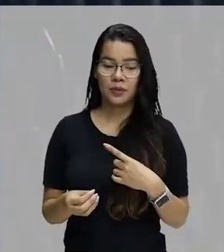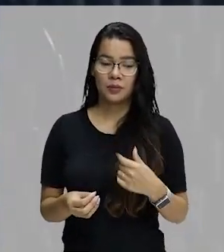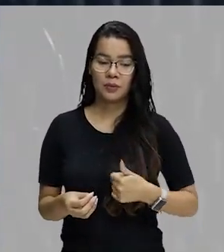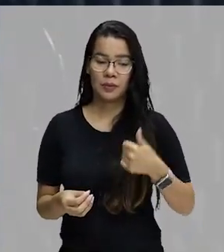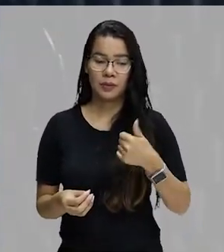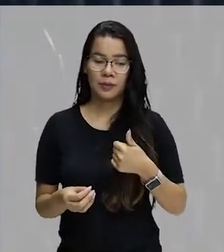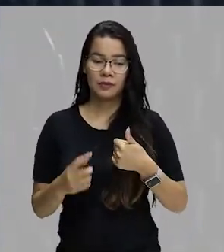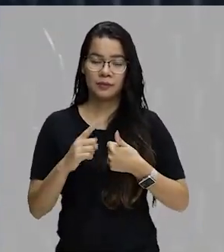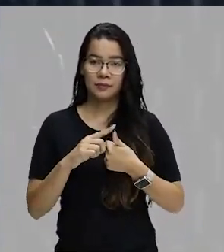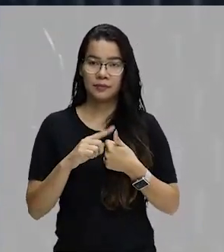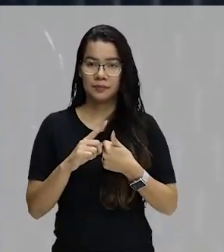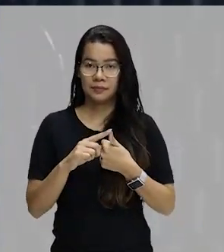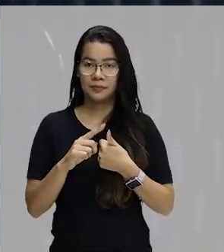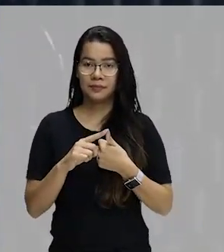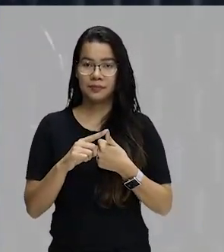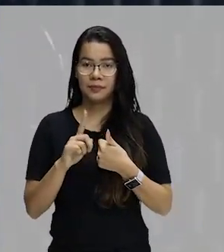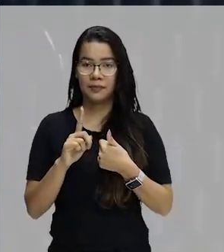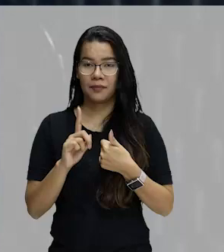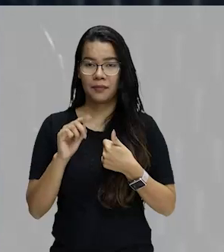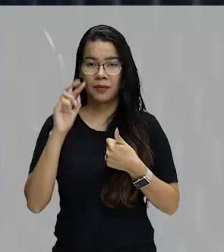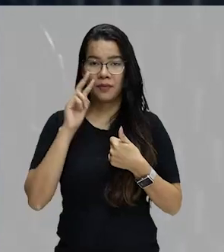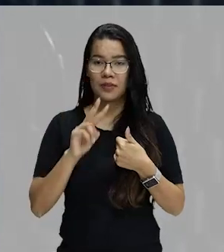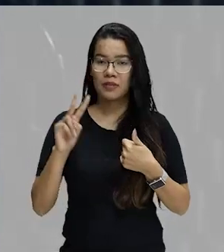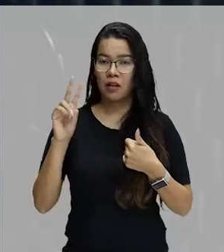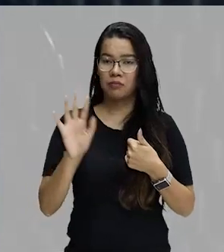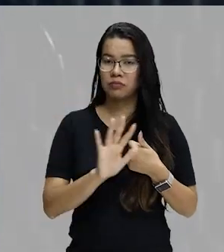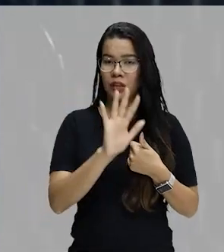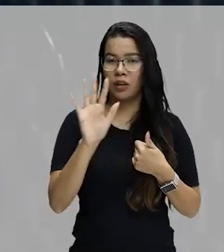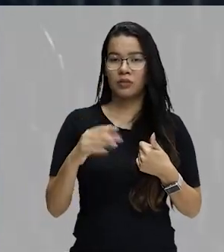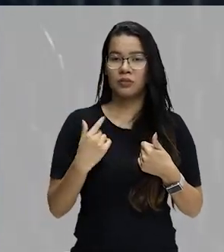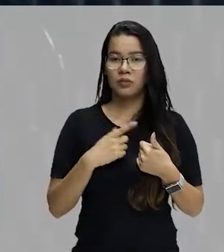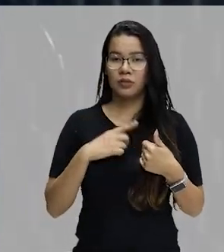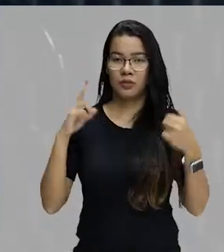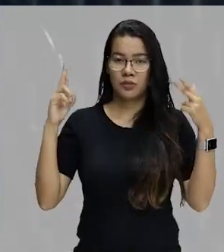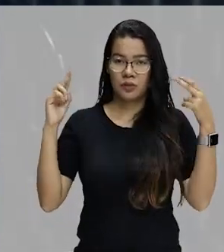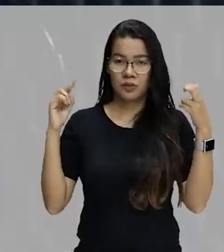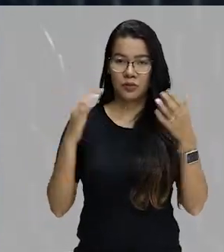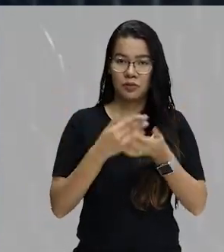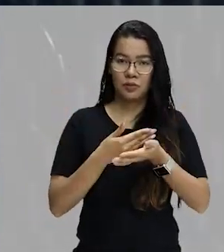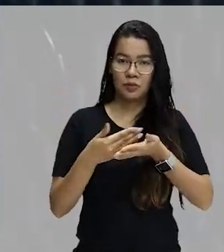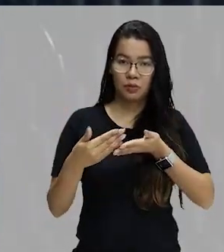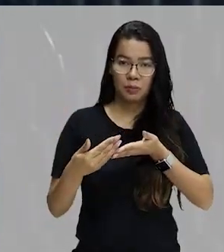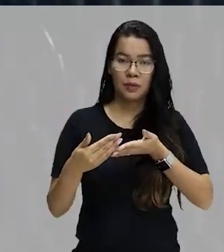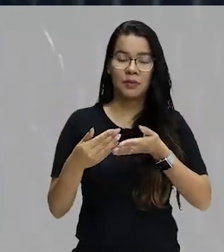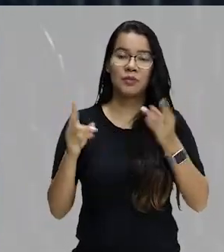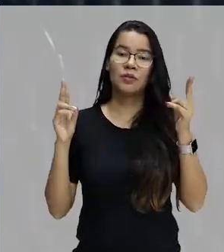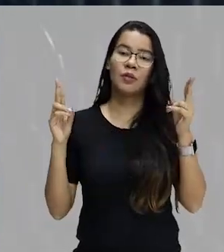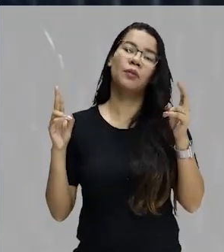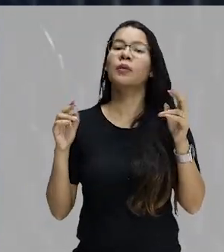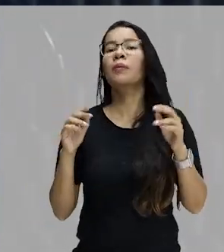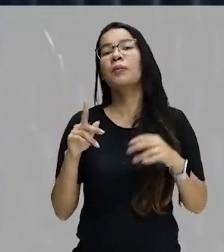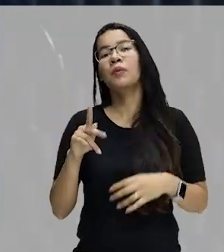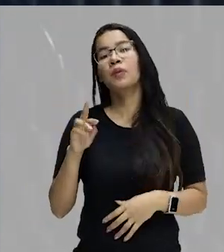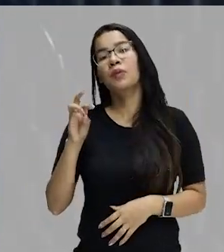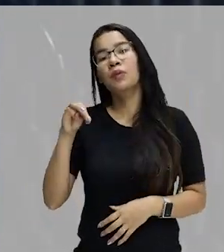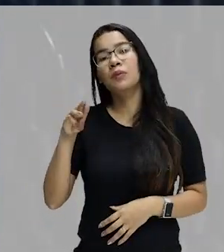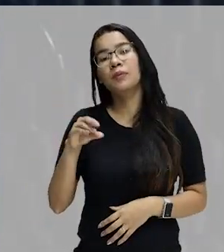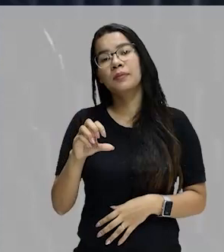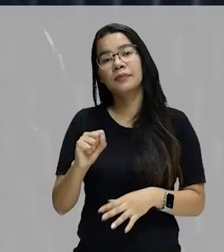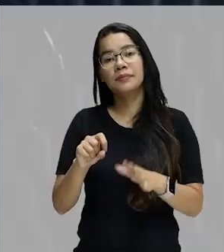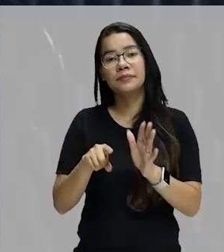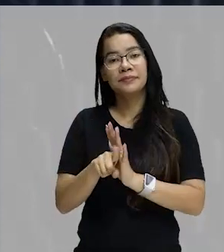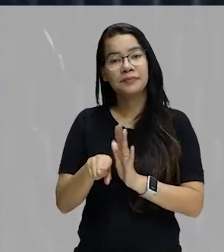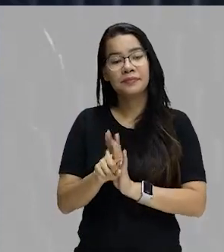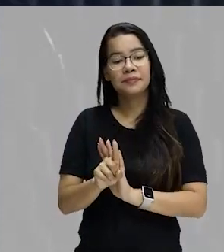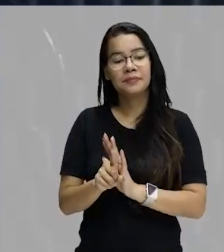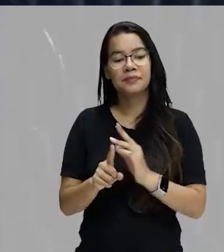General Overview, que é uma visão geral do nosso assunto, dá uma introdução para vocês sobre os pronomes interrogativos.